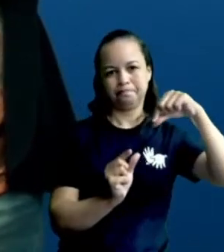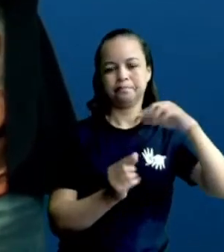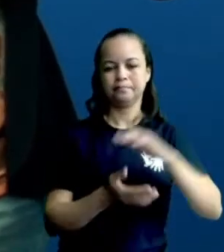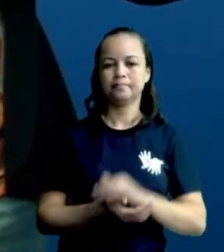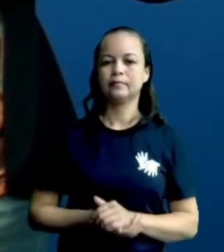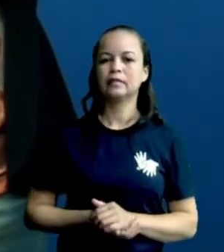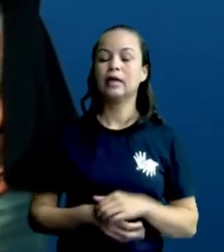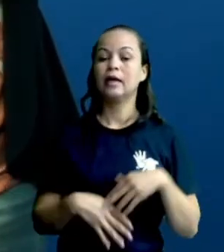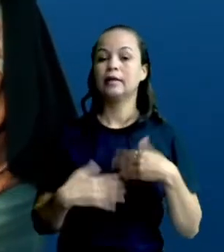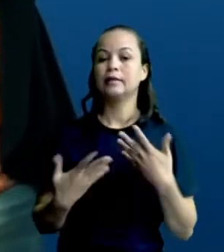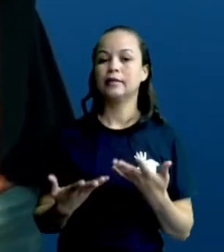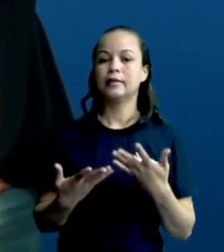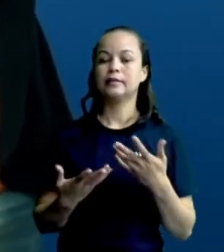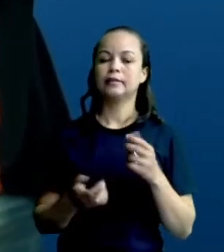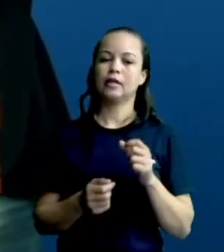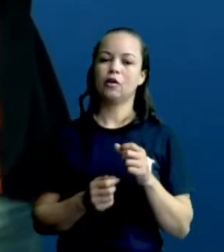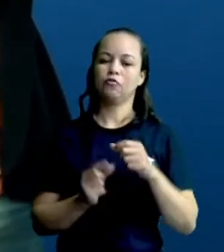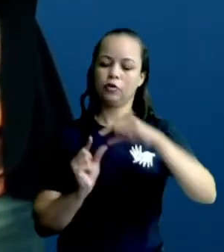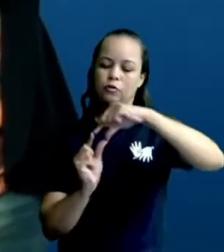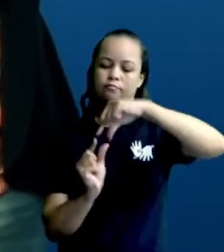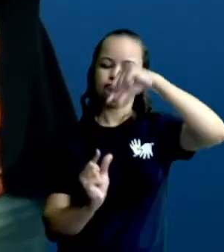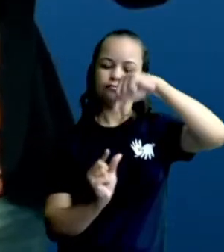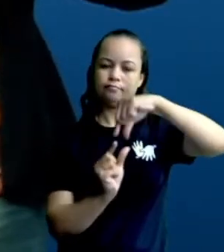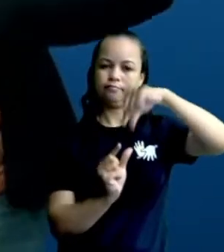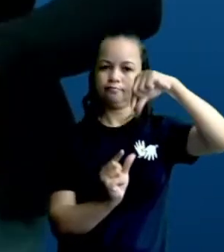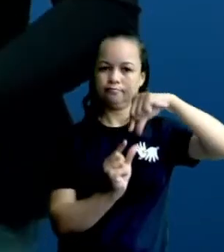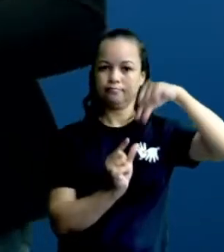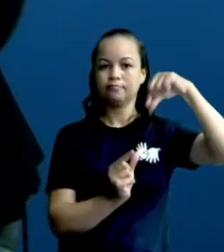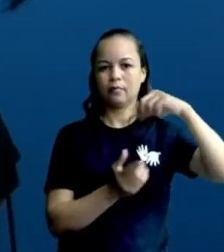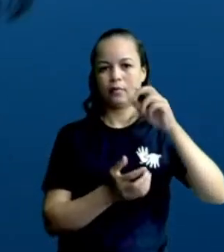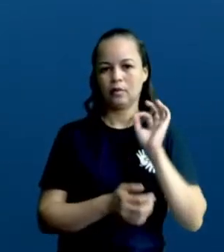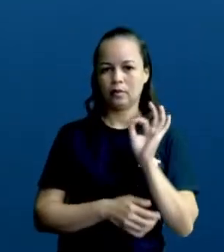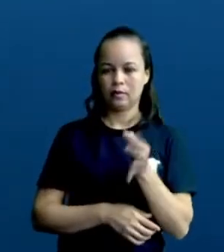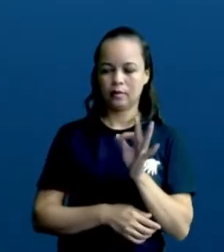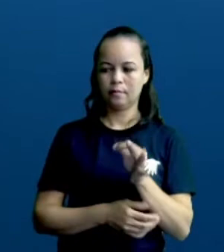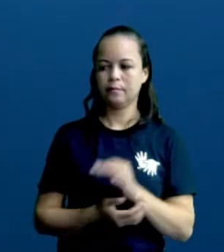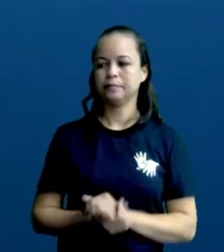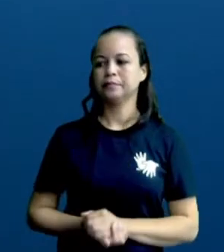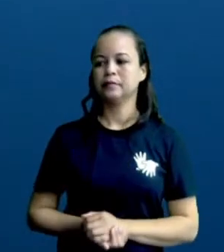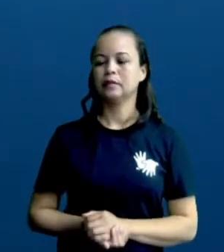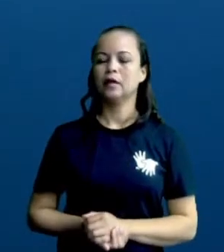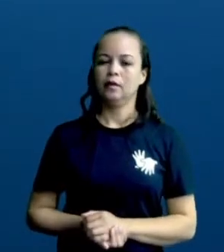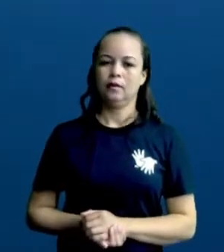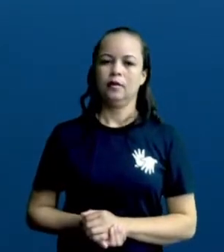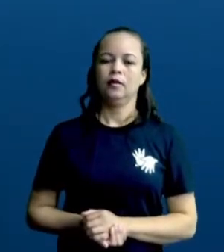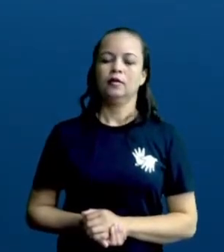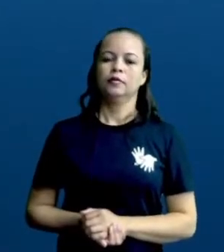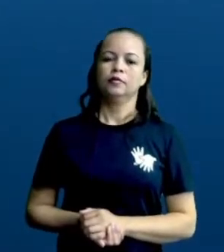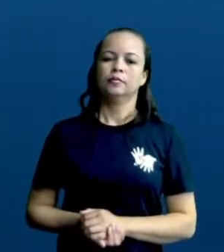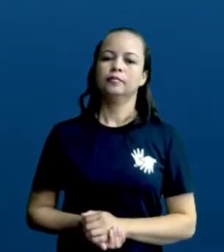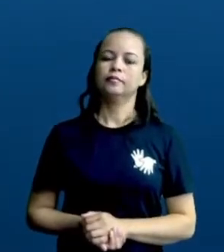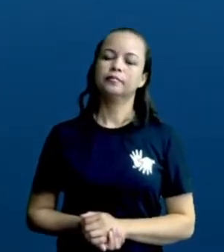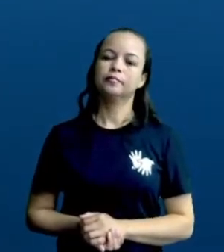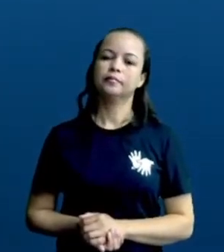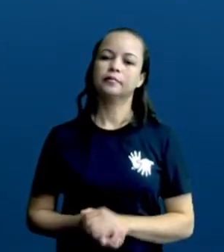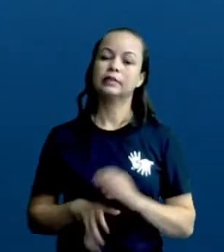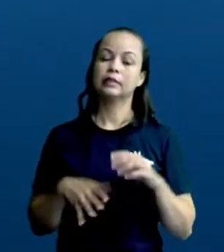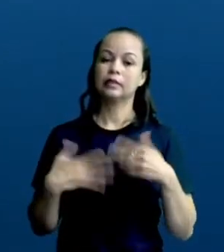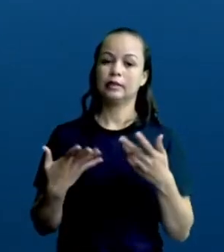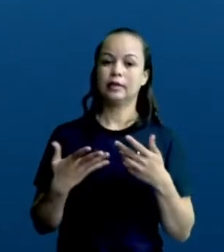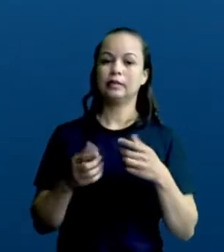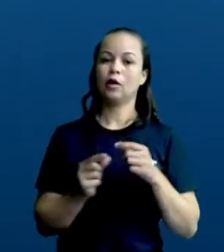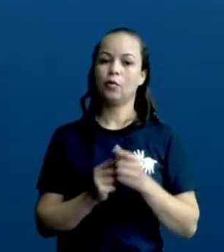são figuras verticais, tá certo? Então, colunas, gráfico